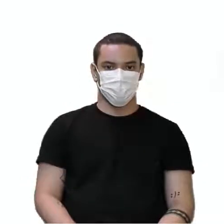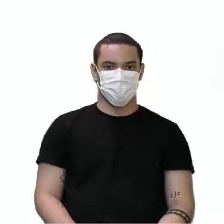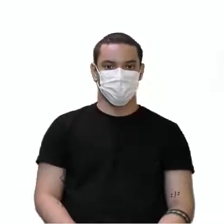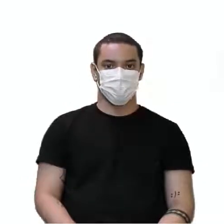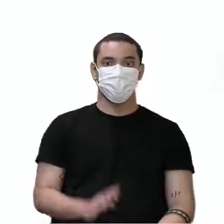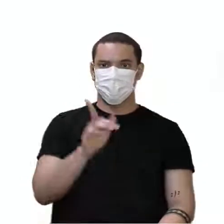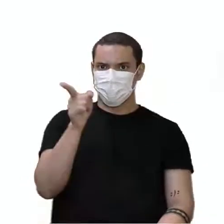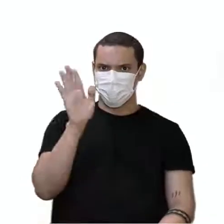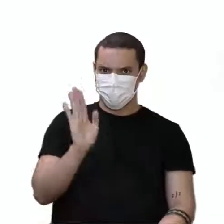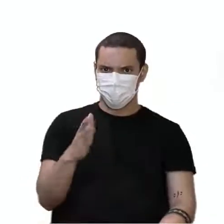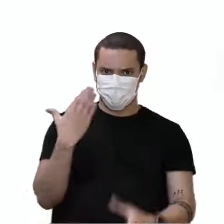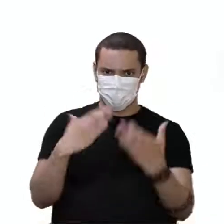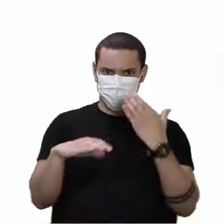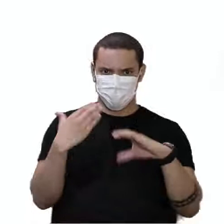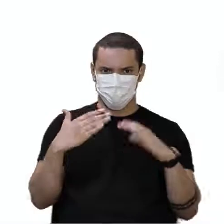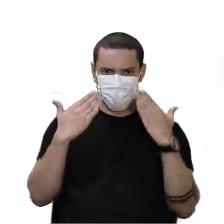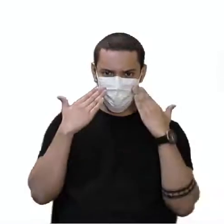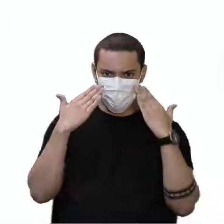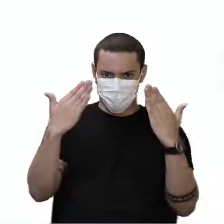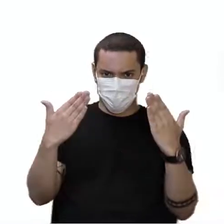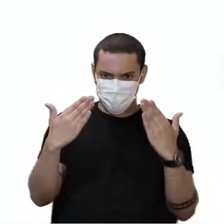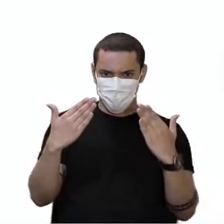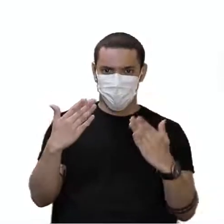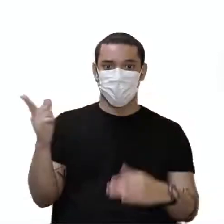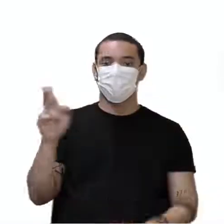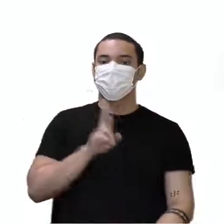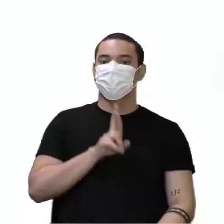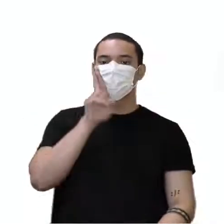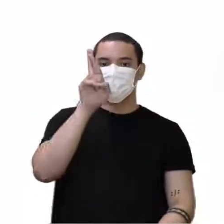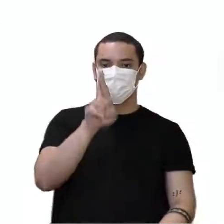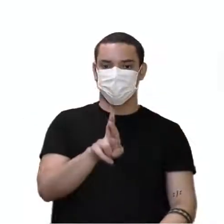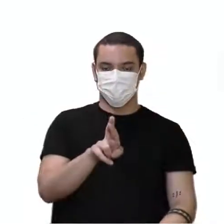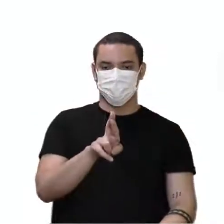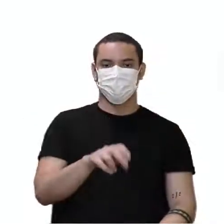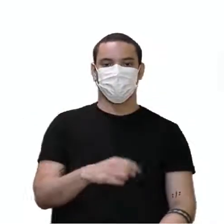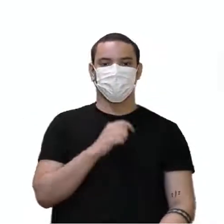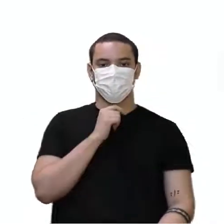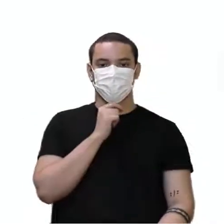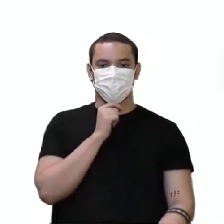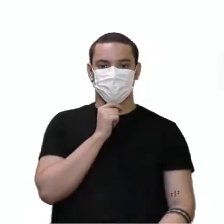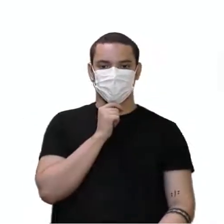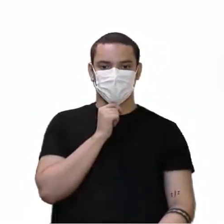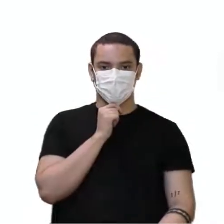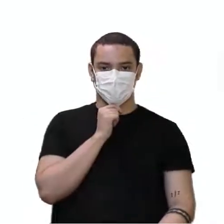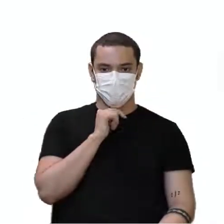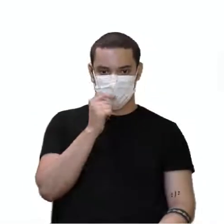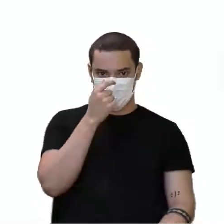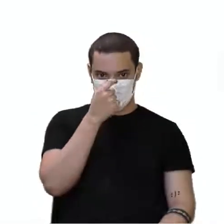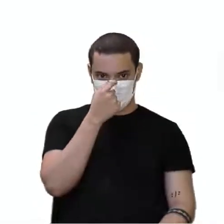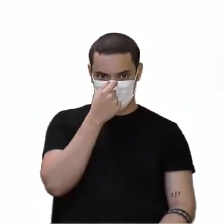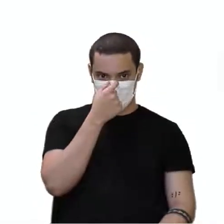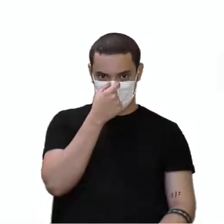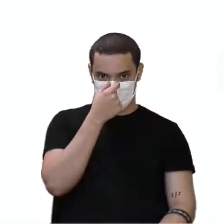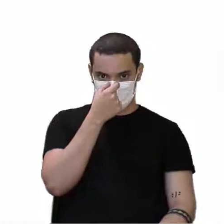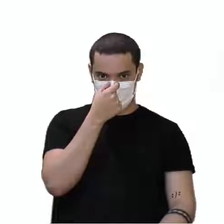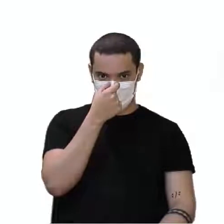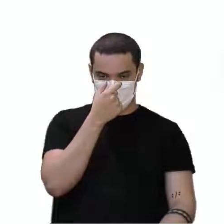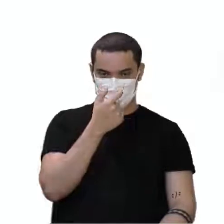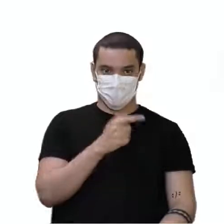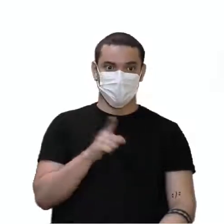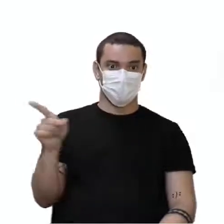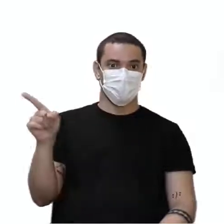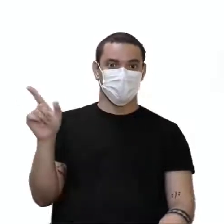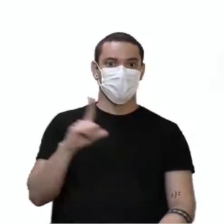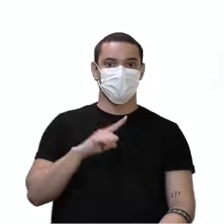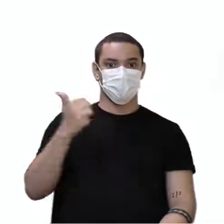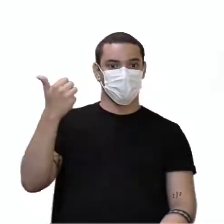public? Ele já cantou em público? Aí, o student B responderia sobre ele. Esse cara aqui, exatamente, esse cara aqui, é